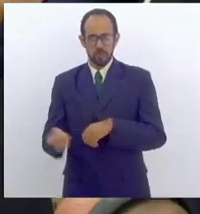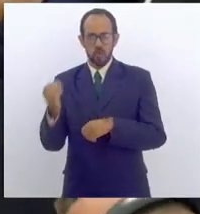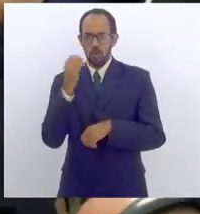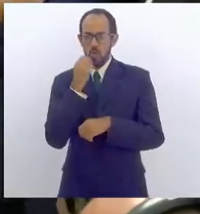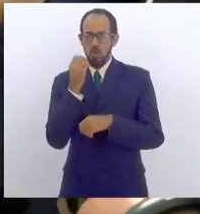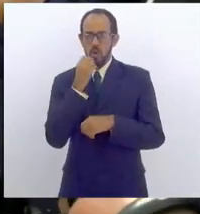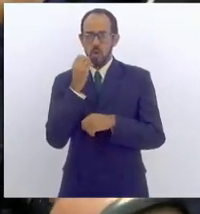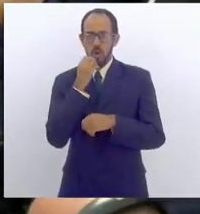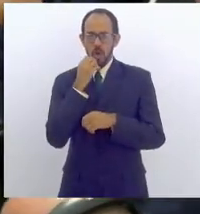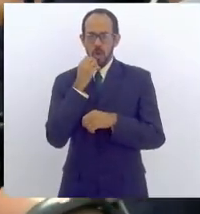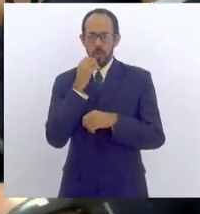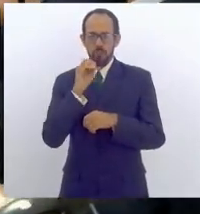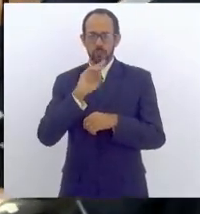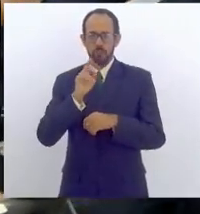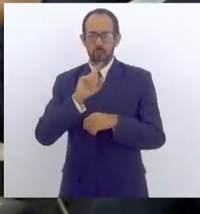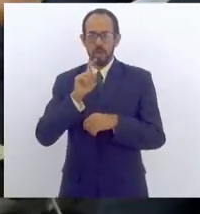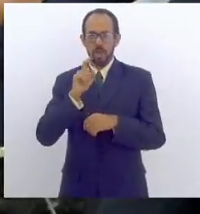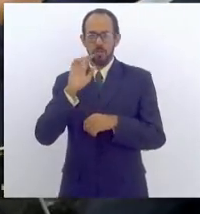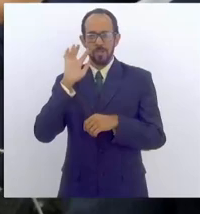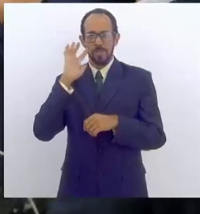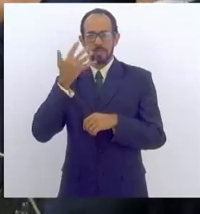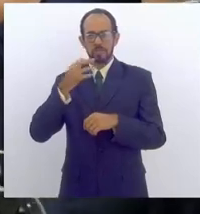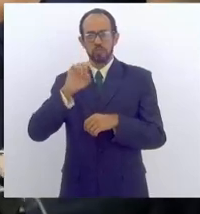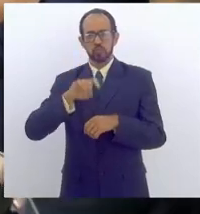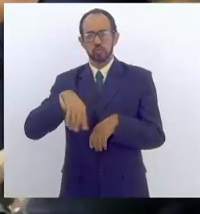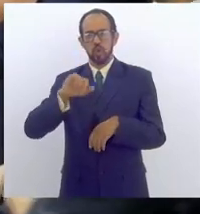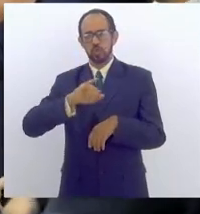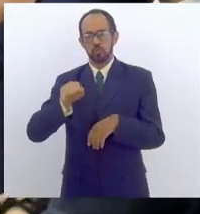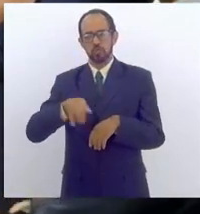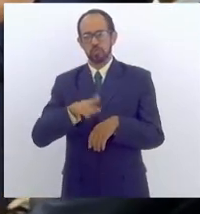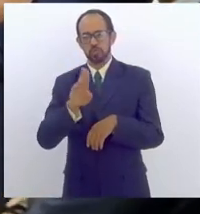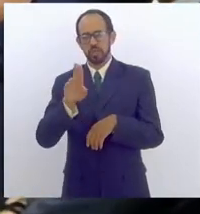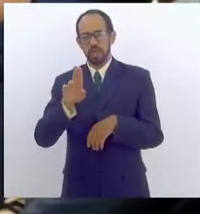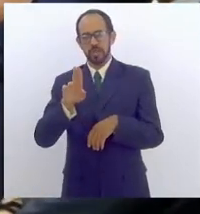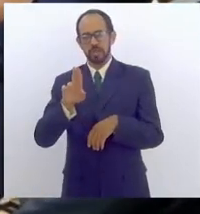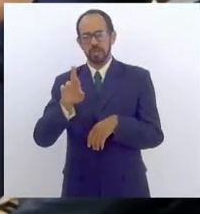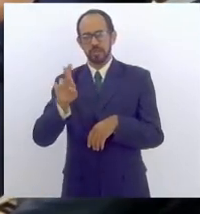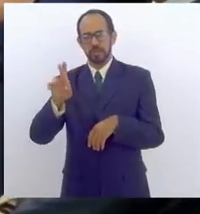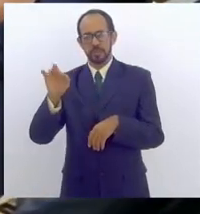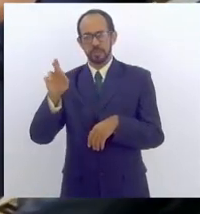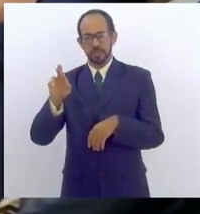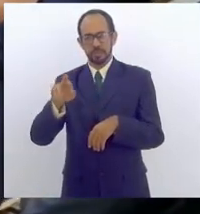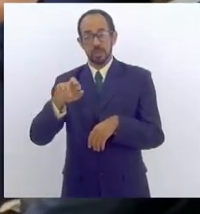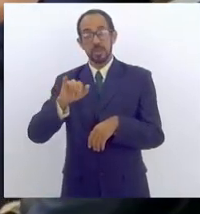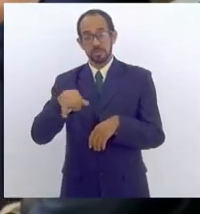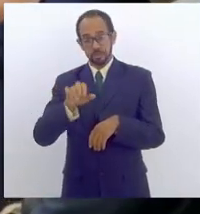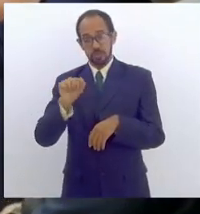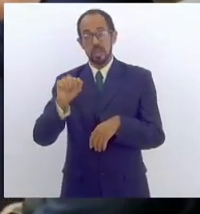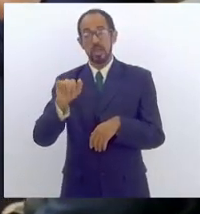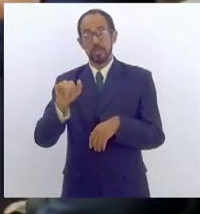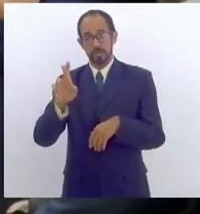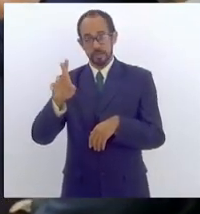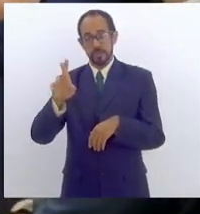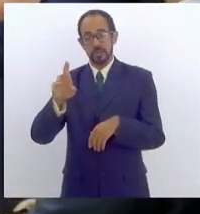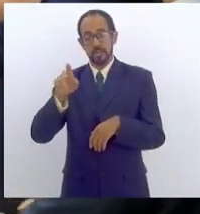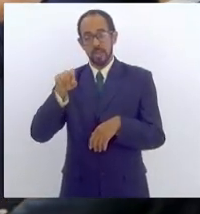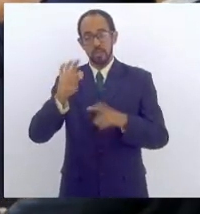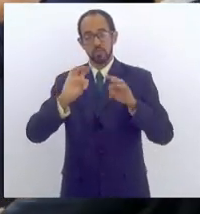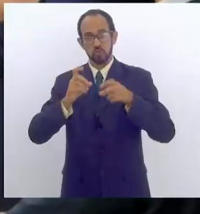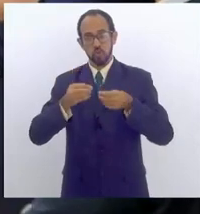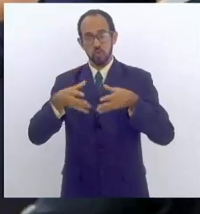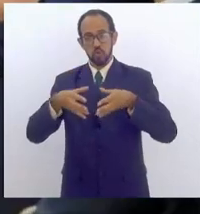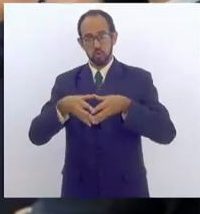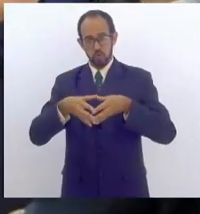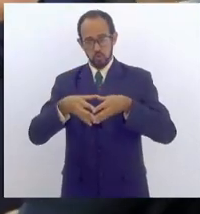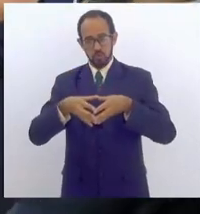decisão apenas do Jair, e sim de todo um grupo que ali estava compondo a